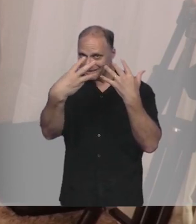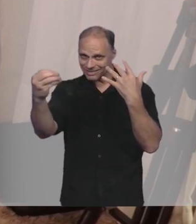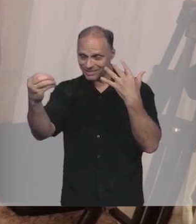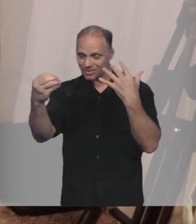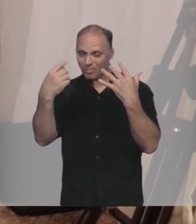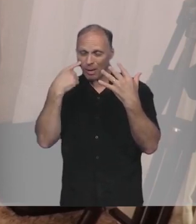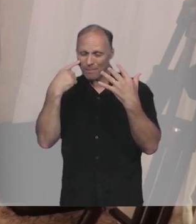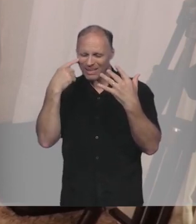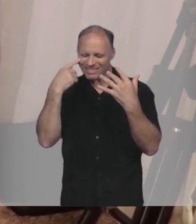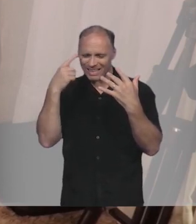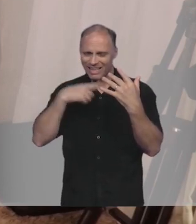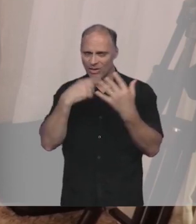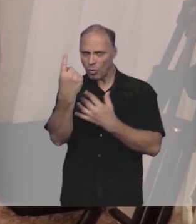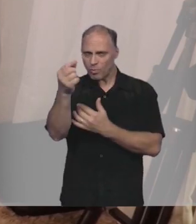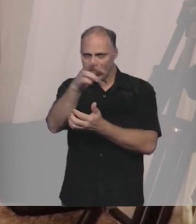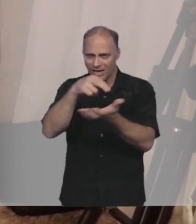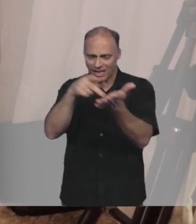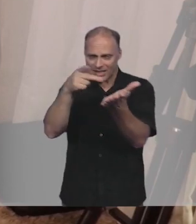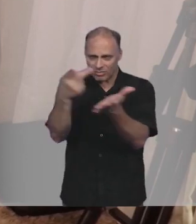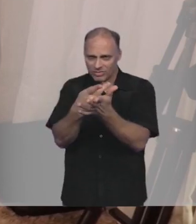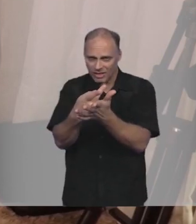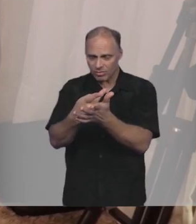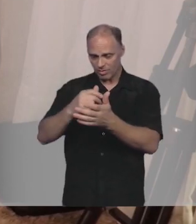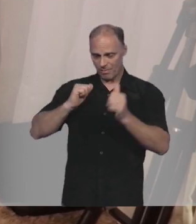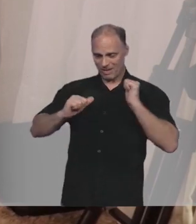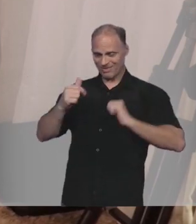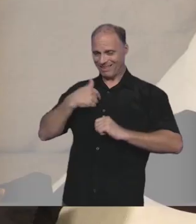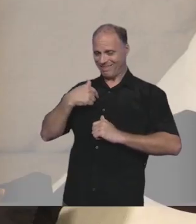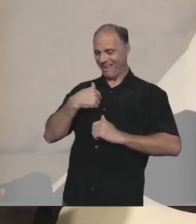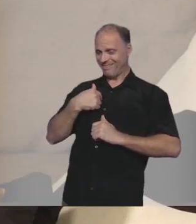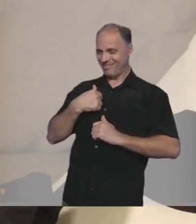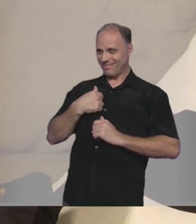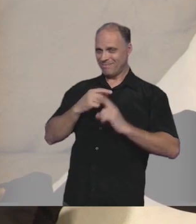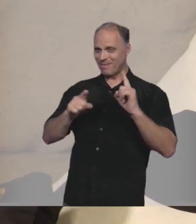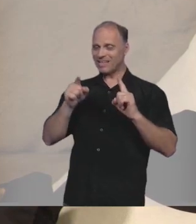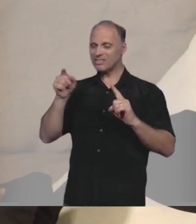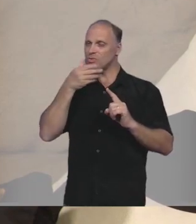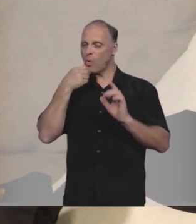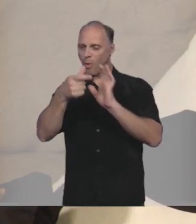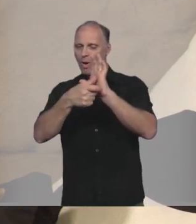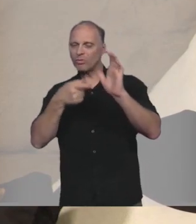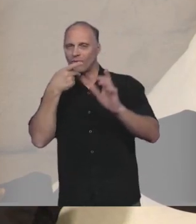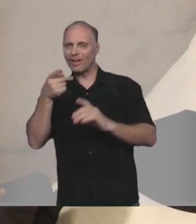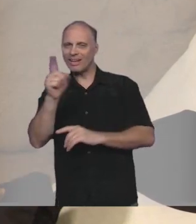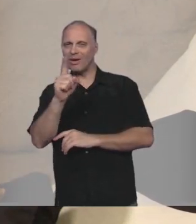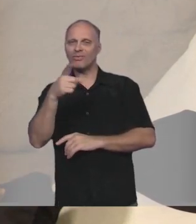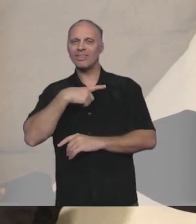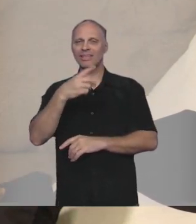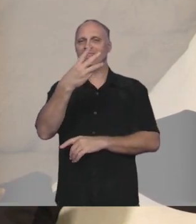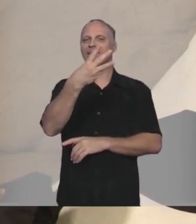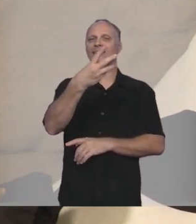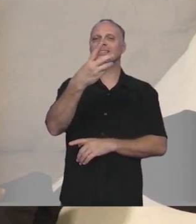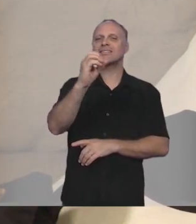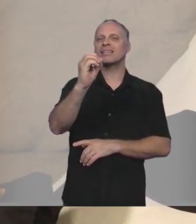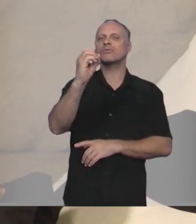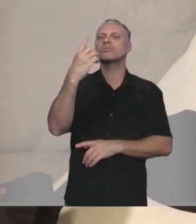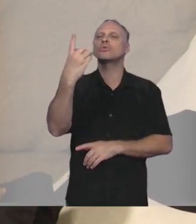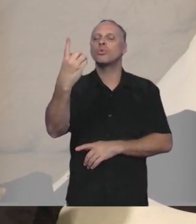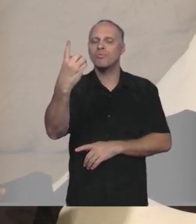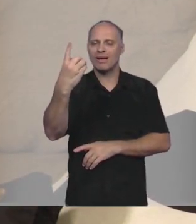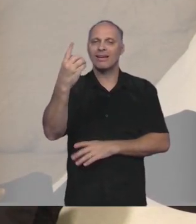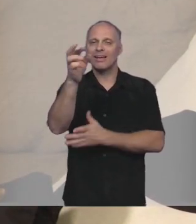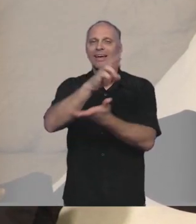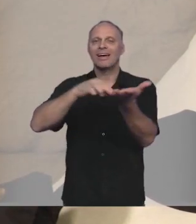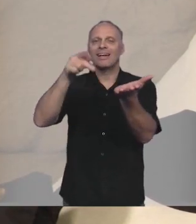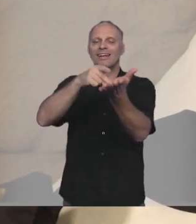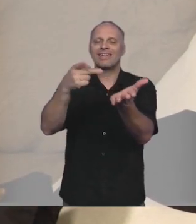realidade acontecendo, que é a realidade da personagem. Mas Augusto Boal defende que não, que tem 301 realidades